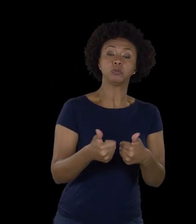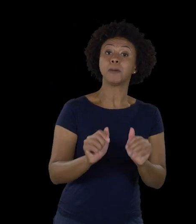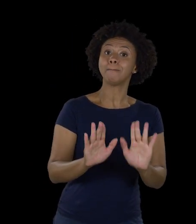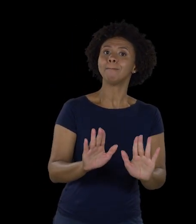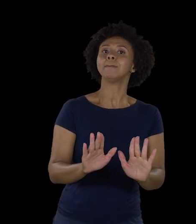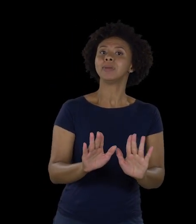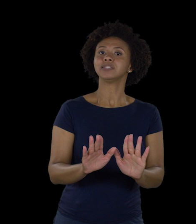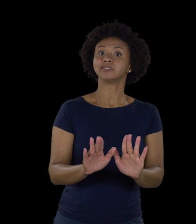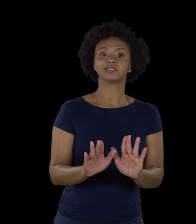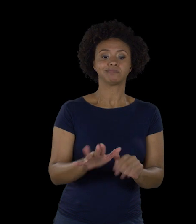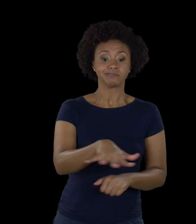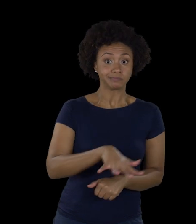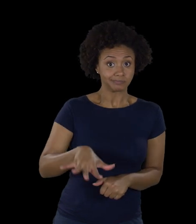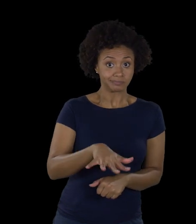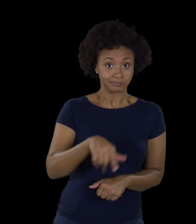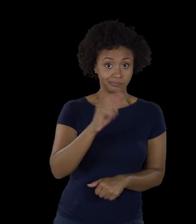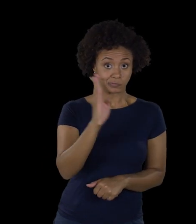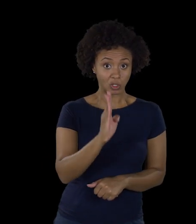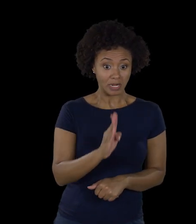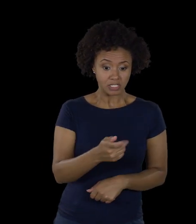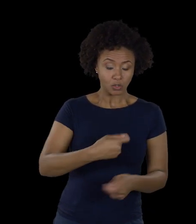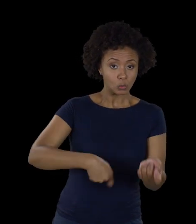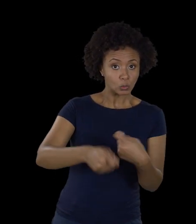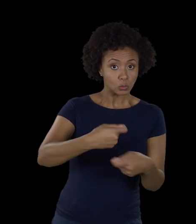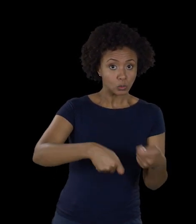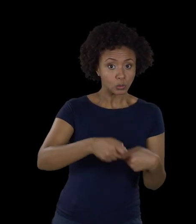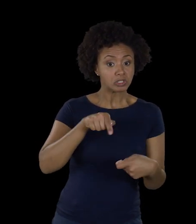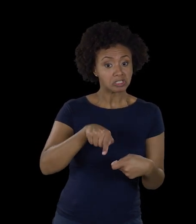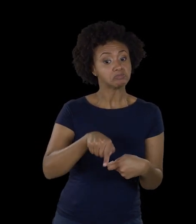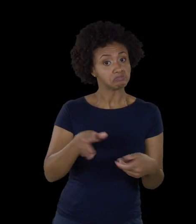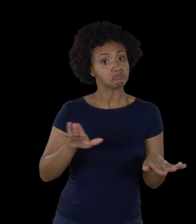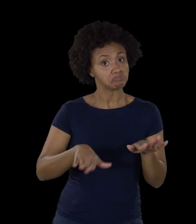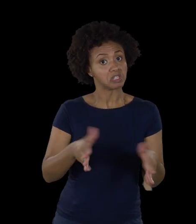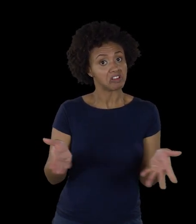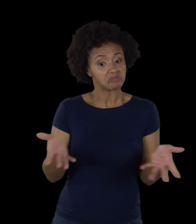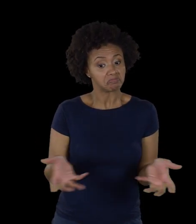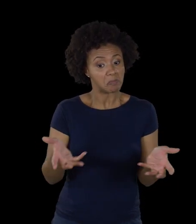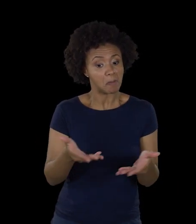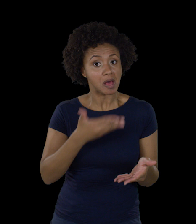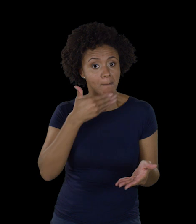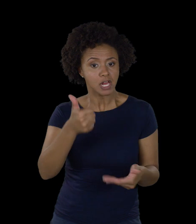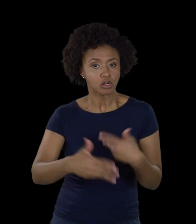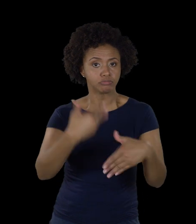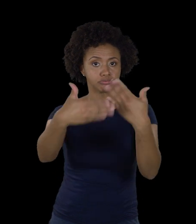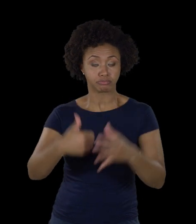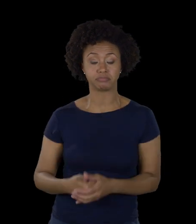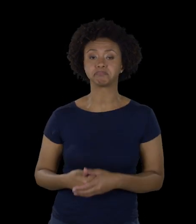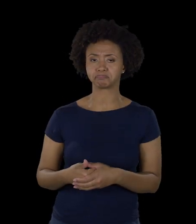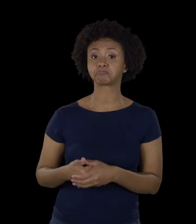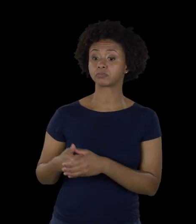novamente o mercado interno surge com possibilidade de ser o grande motor de crescimento. A partir de